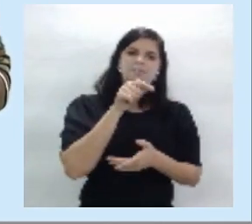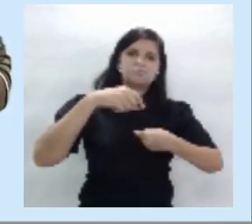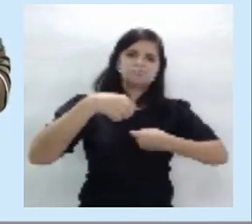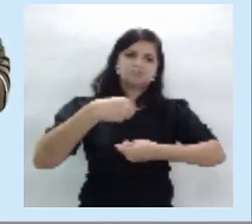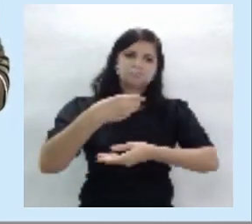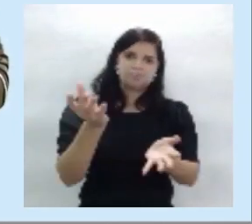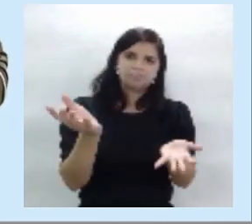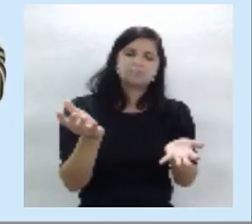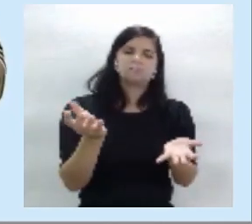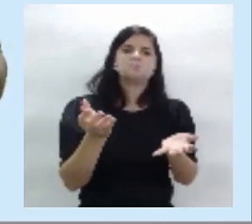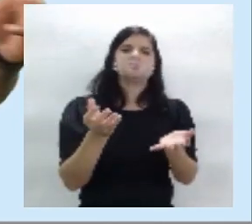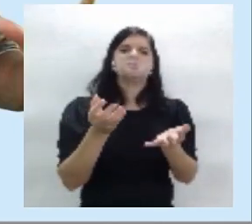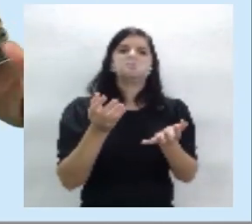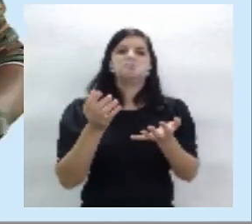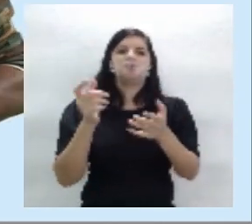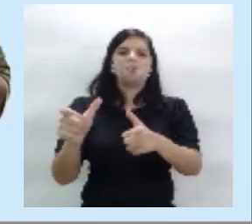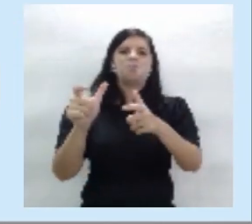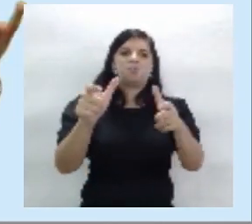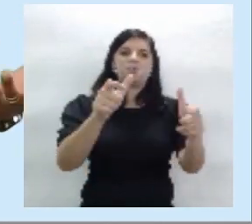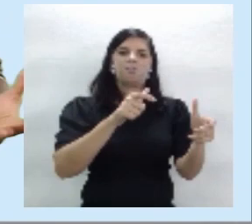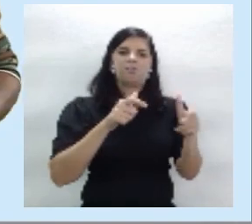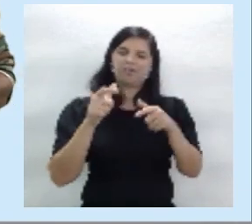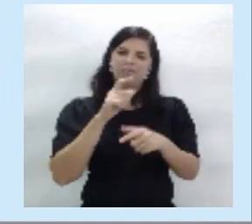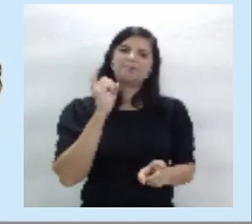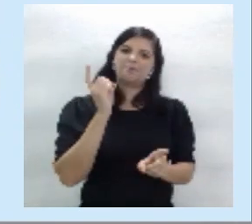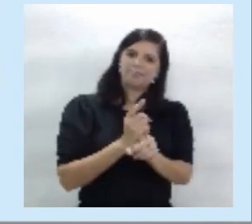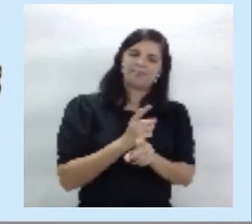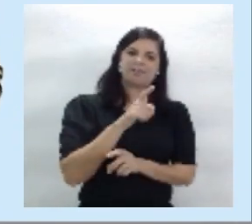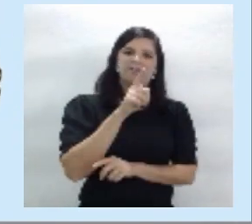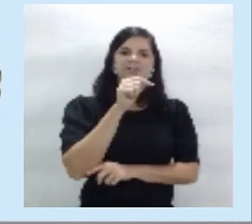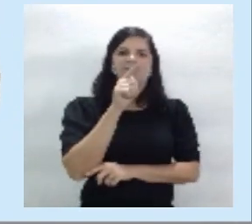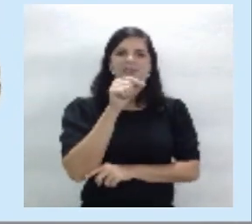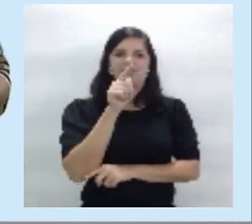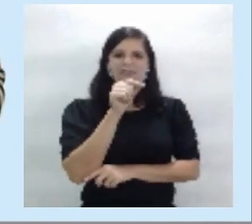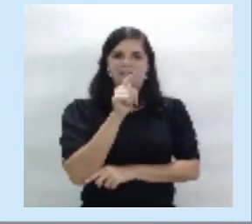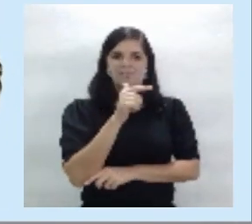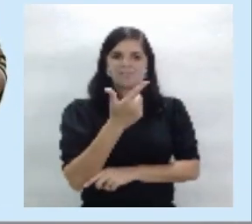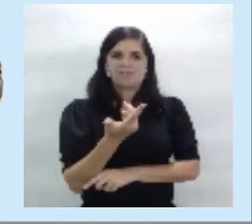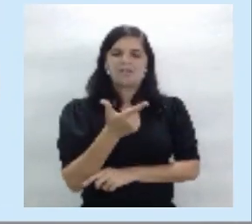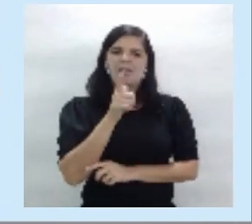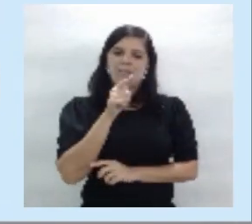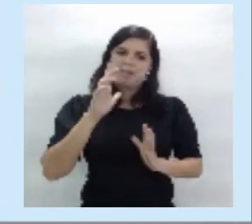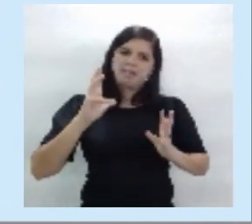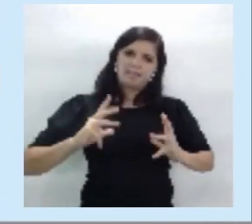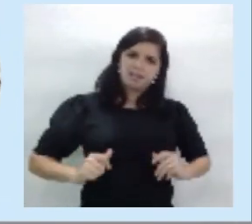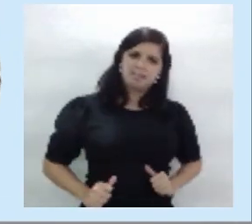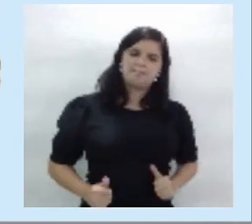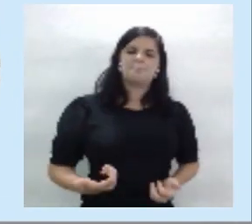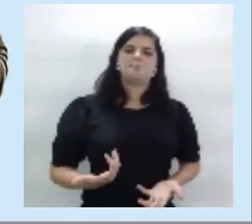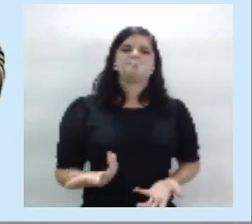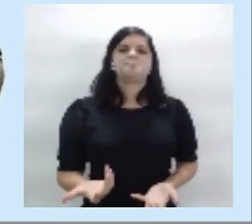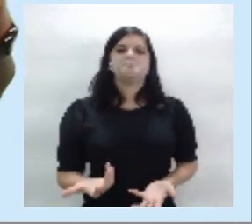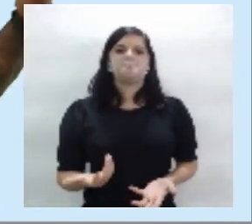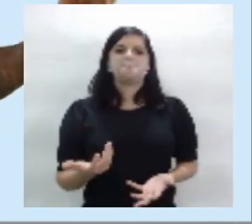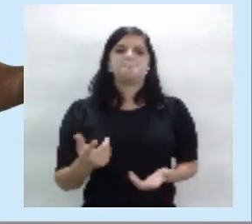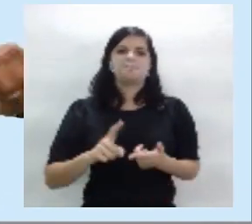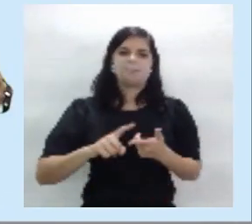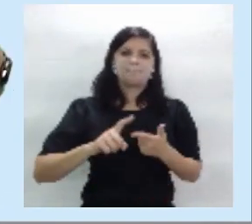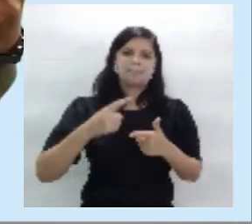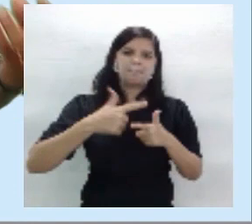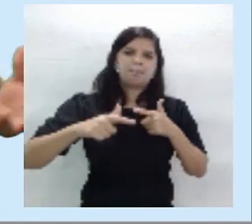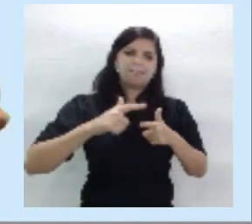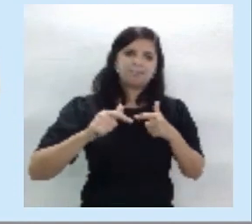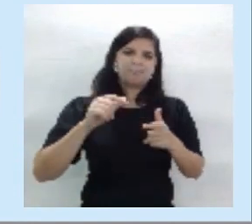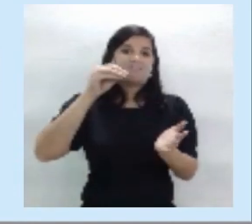água, observamos os locais que existem água disponíveis, água potável disponível, passamos por problemas